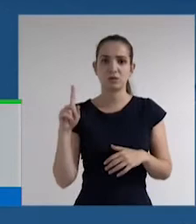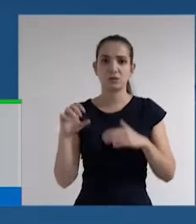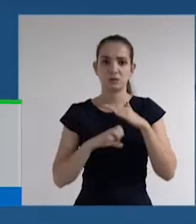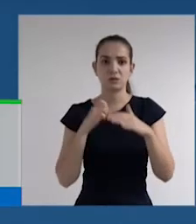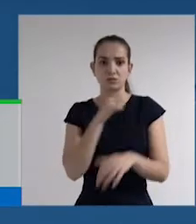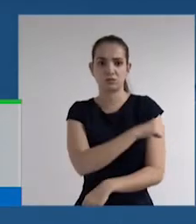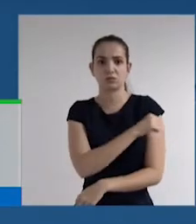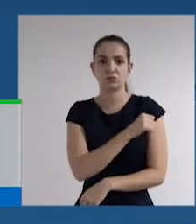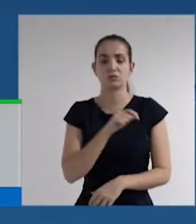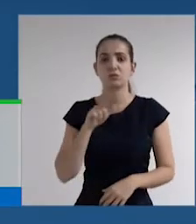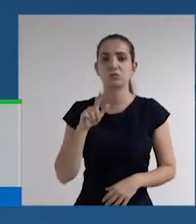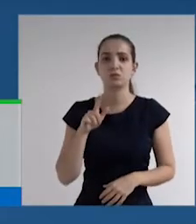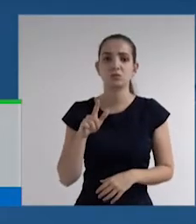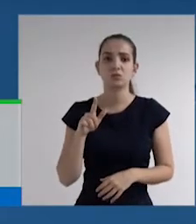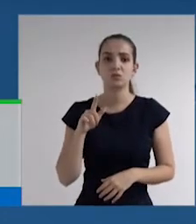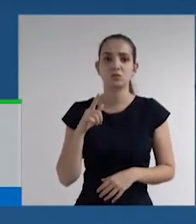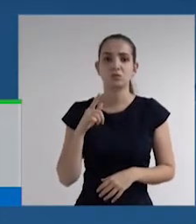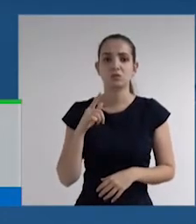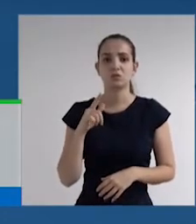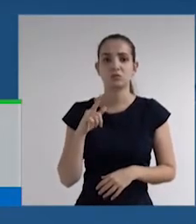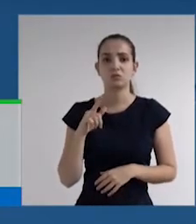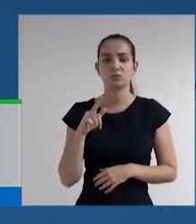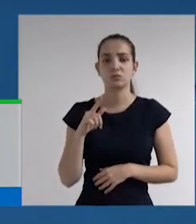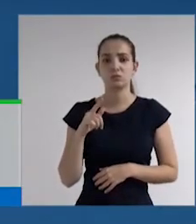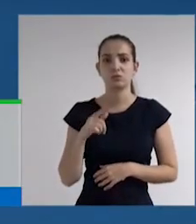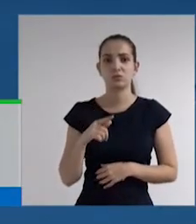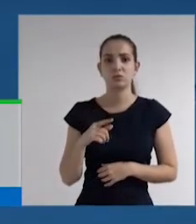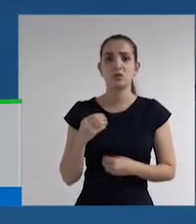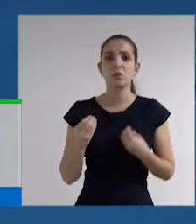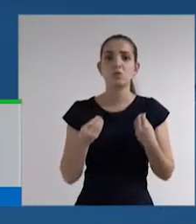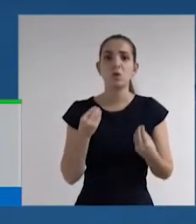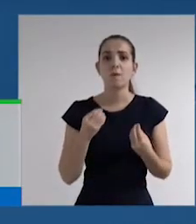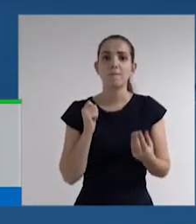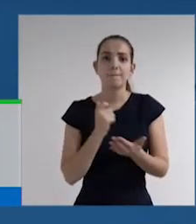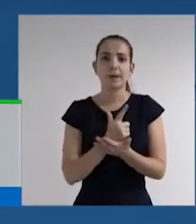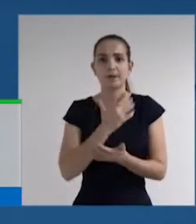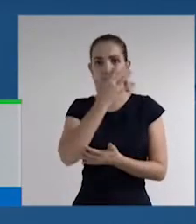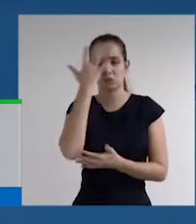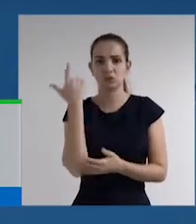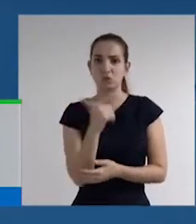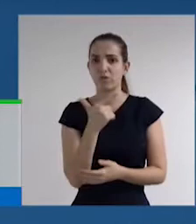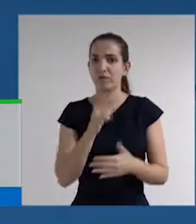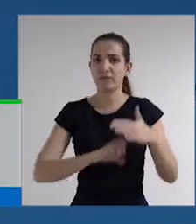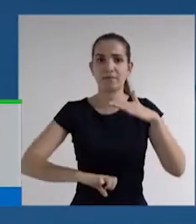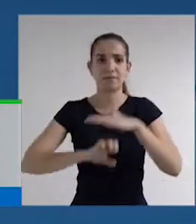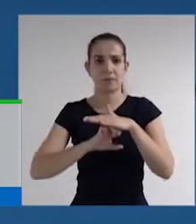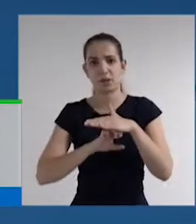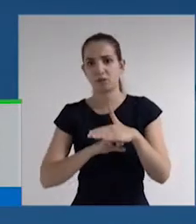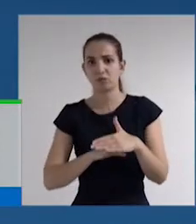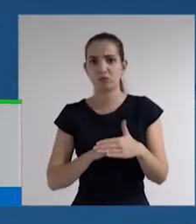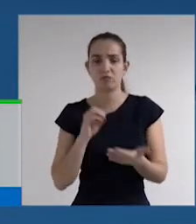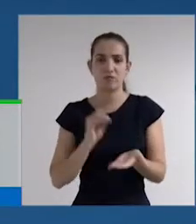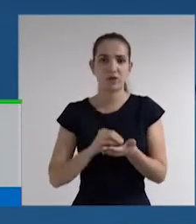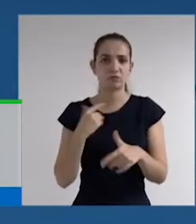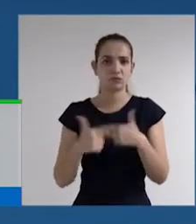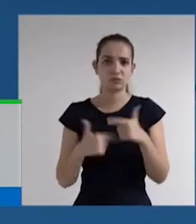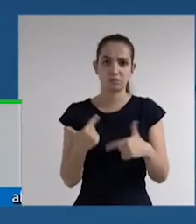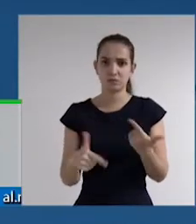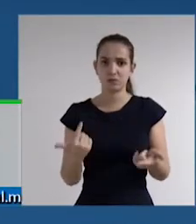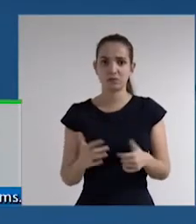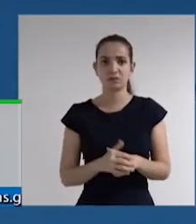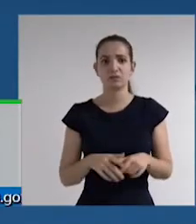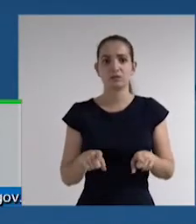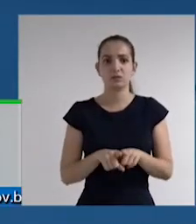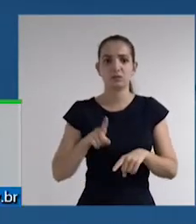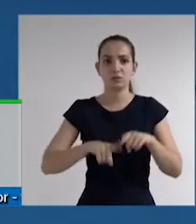Brasil. E quem vai pagar a conta dos desempregos? Quem vai pagar a conta dos produtos